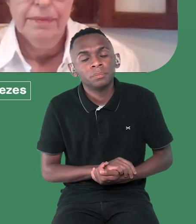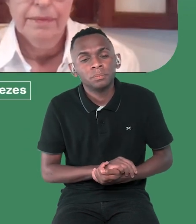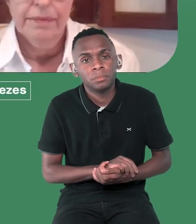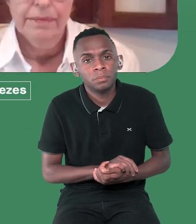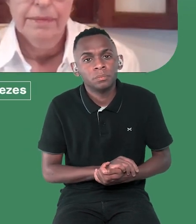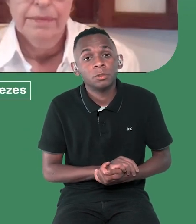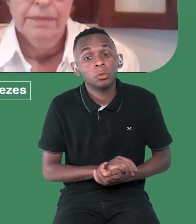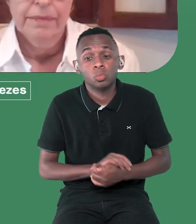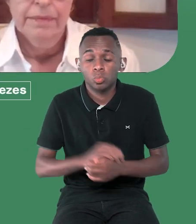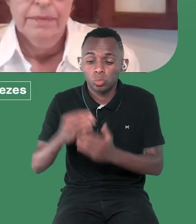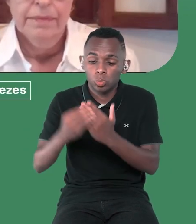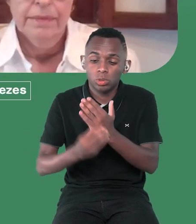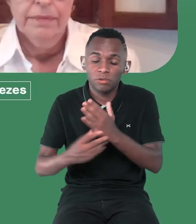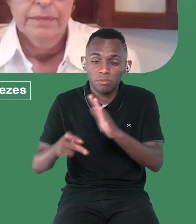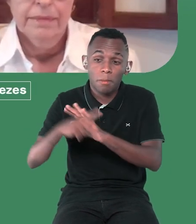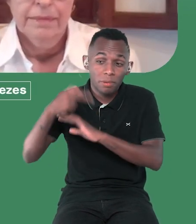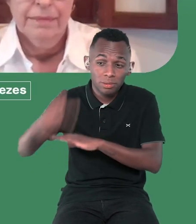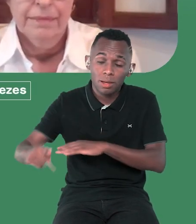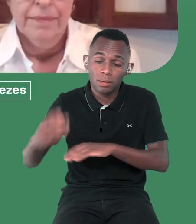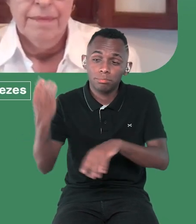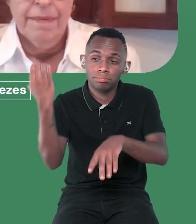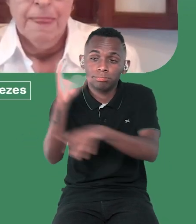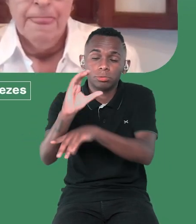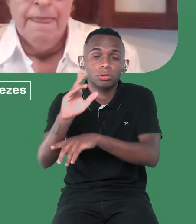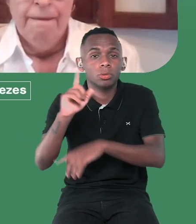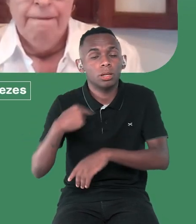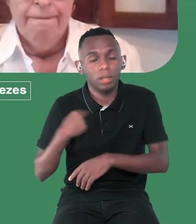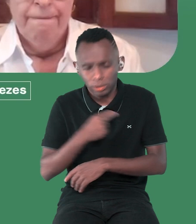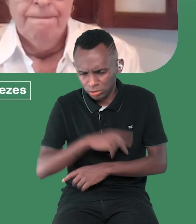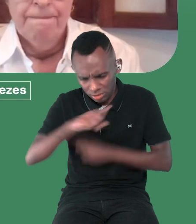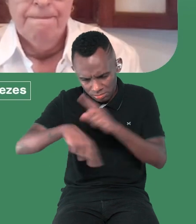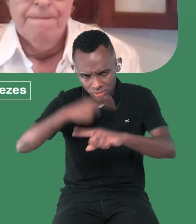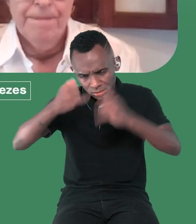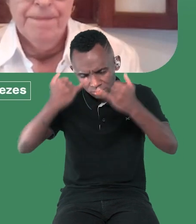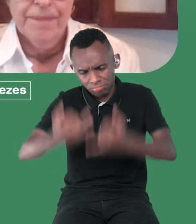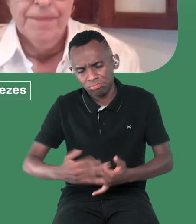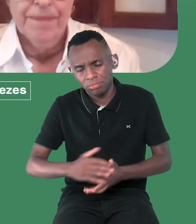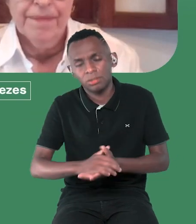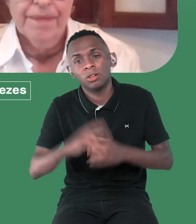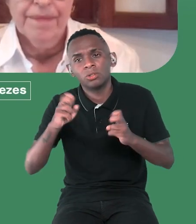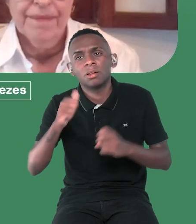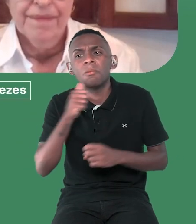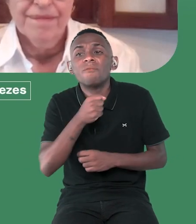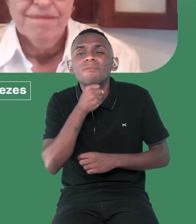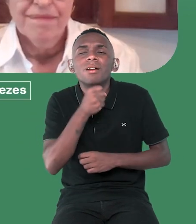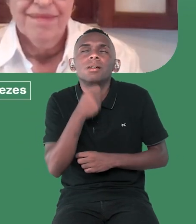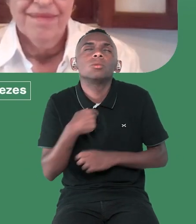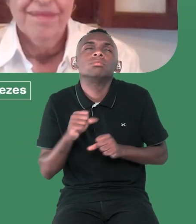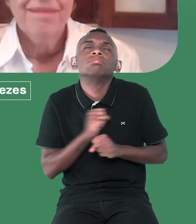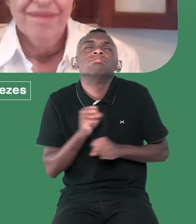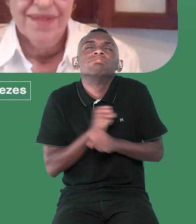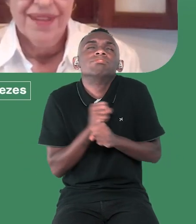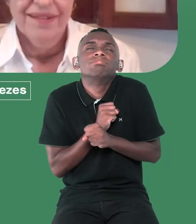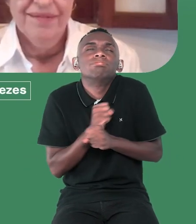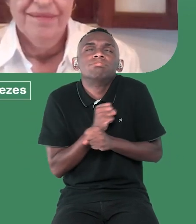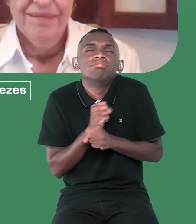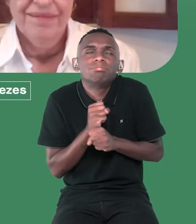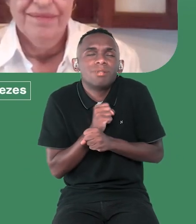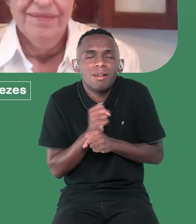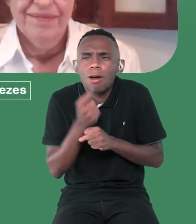através de um livro dela que foi lançado na China, depois se você quiser falar, que é o da Velhinha, que eu me apaixonei com o